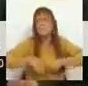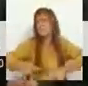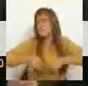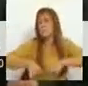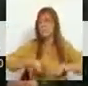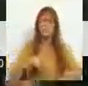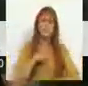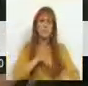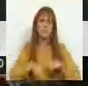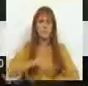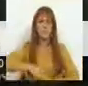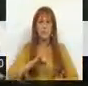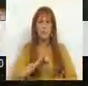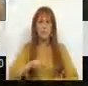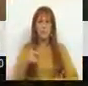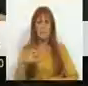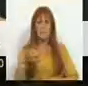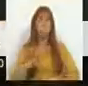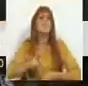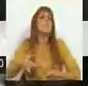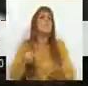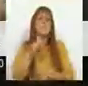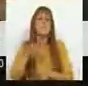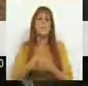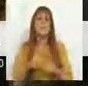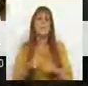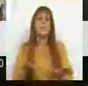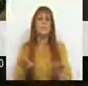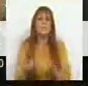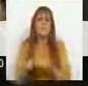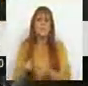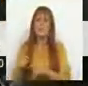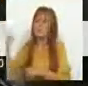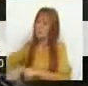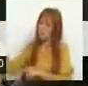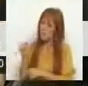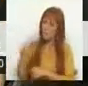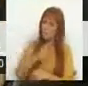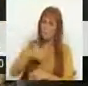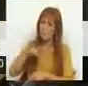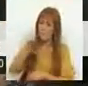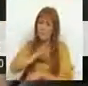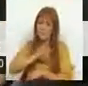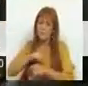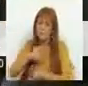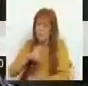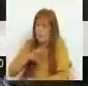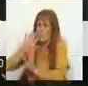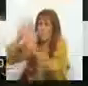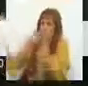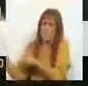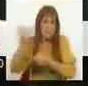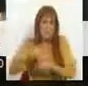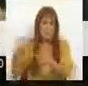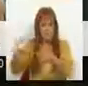assim, como disse o seu deputado Miguel Tiago, aquilo que chama o outsourcing, feito por uma empresa privada, porventura tenebrosa e sinistra, e